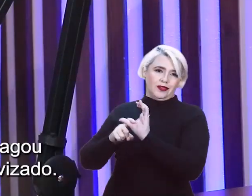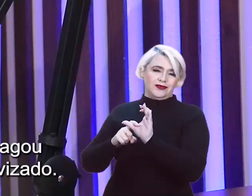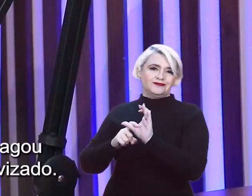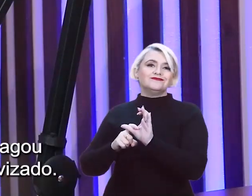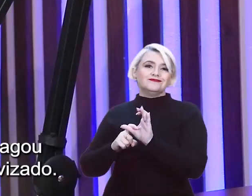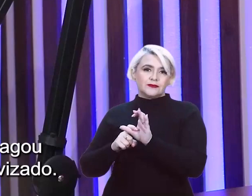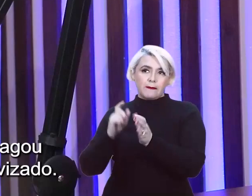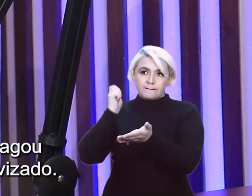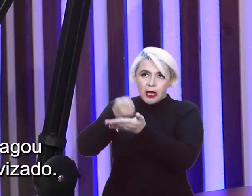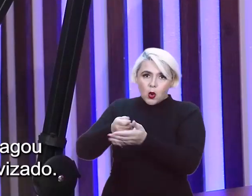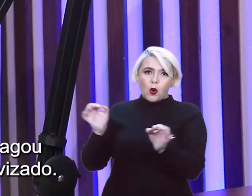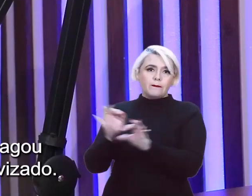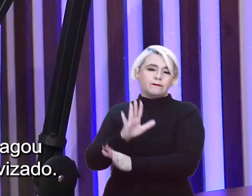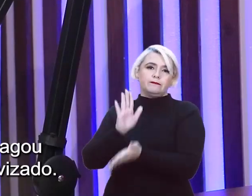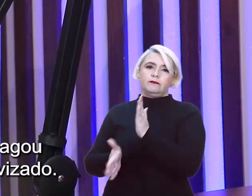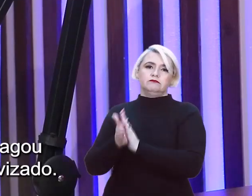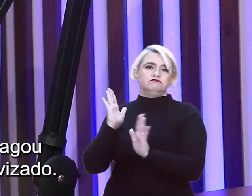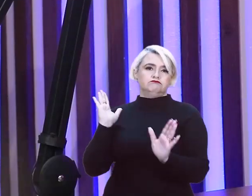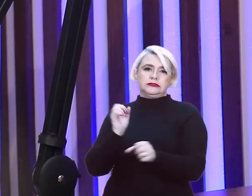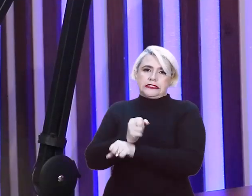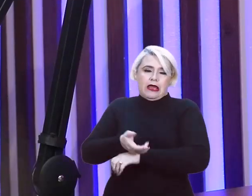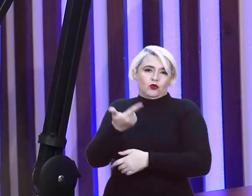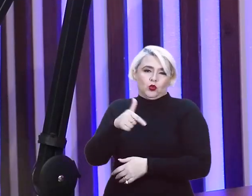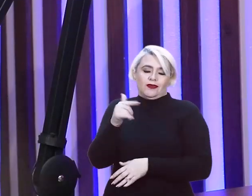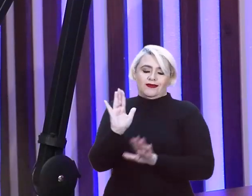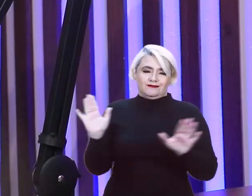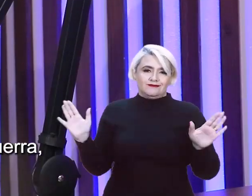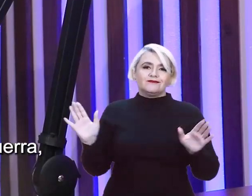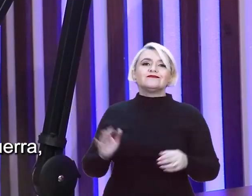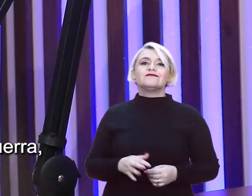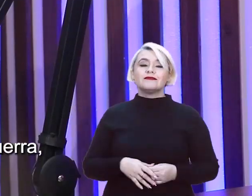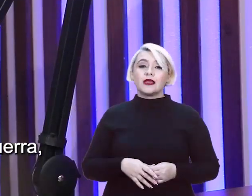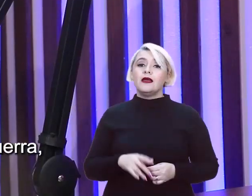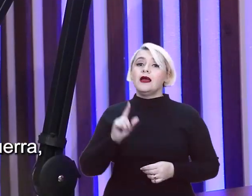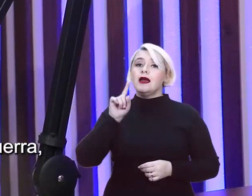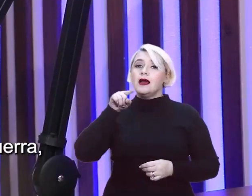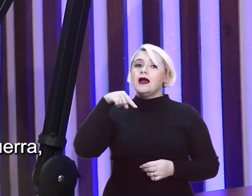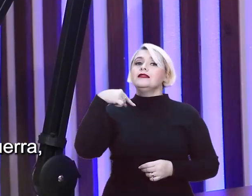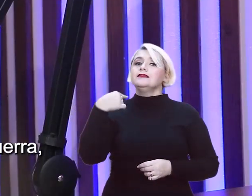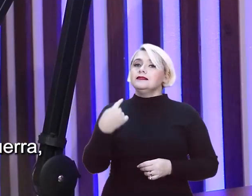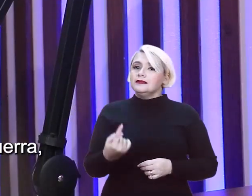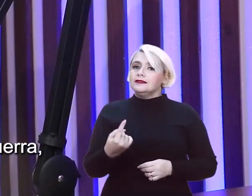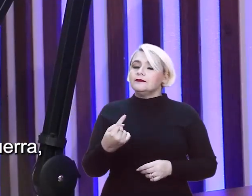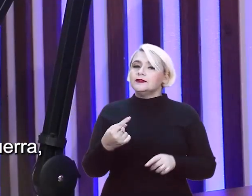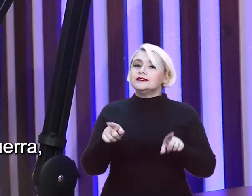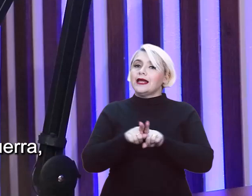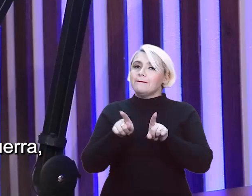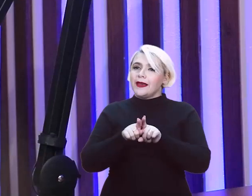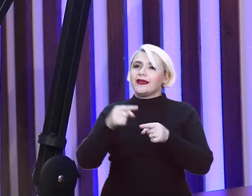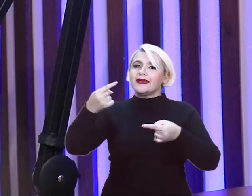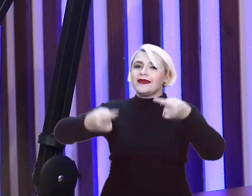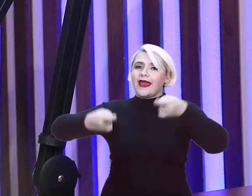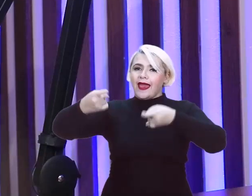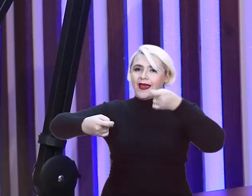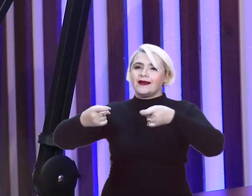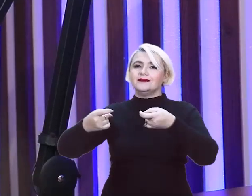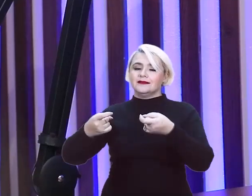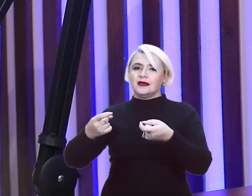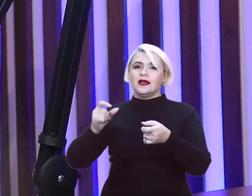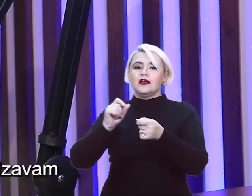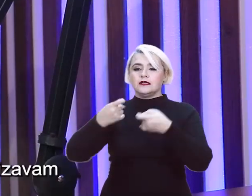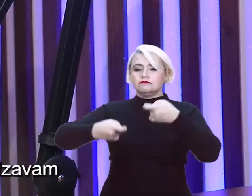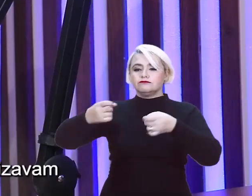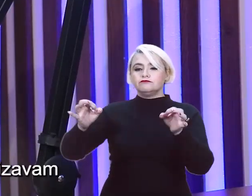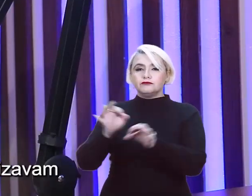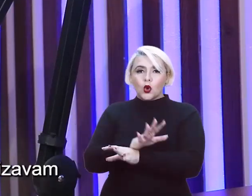dívida. Pagou aquela dívida, ele não é mais escravizado. Aí, assim se dava também na guerra. Por exemplo, o que eles faziam